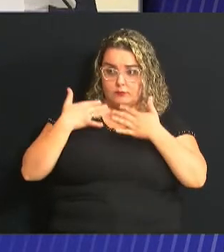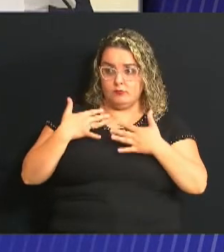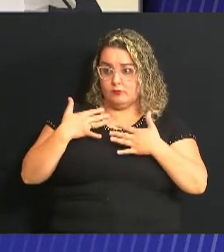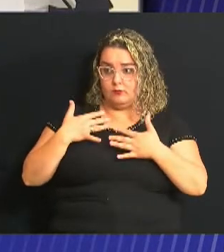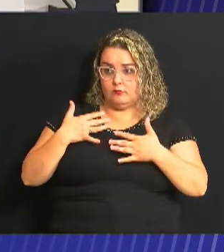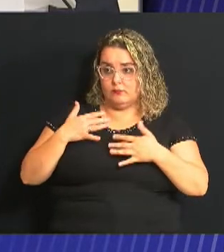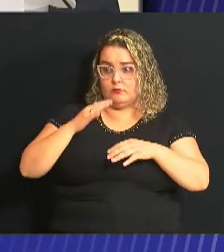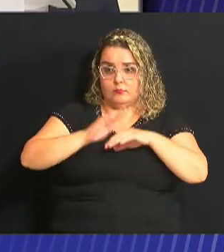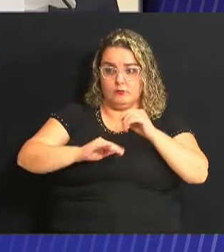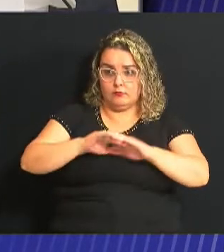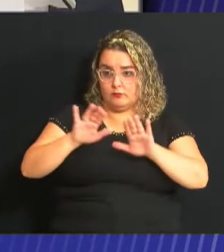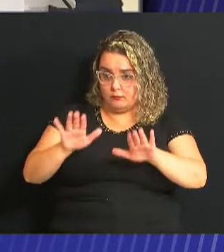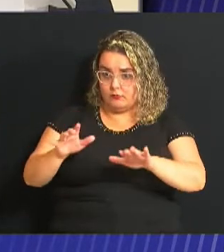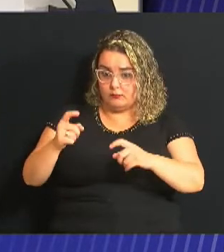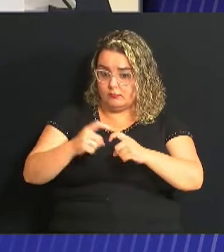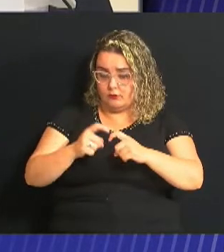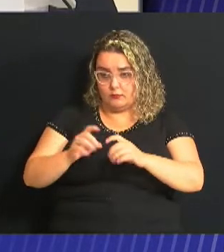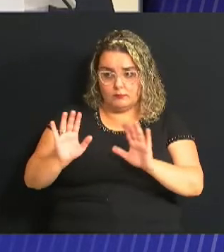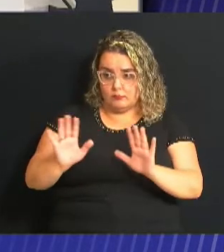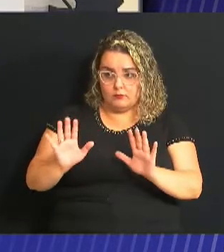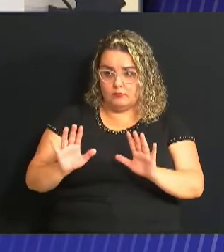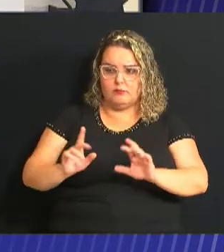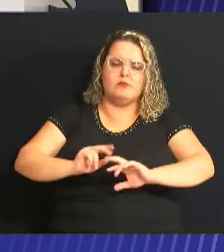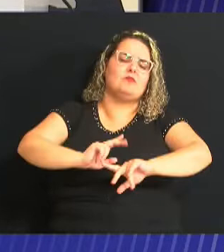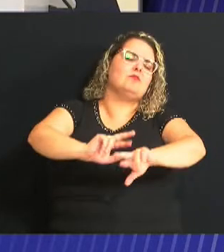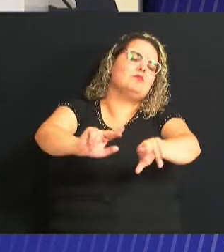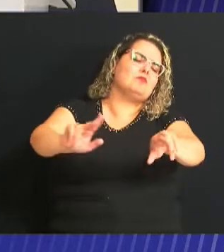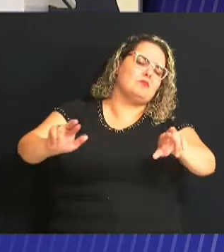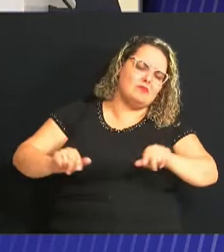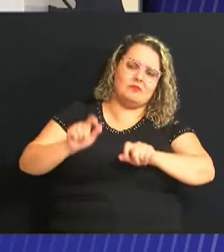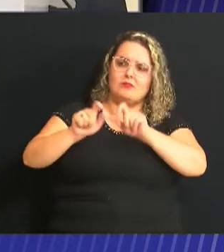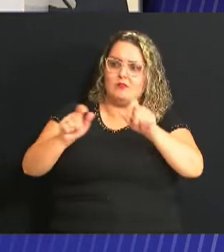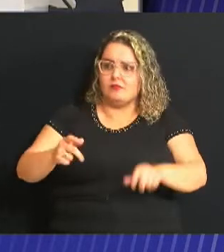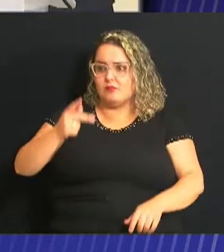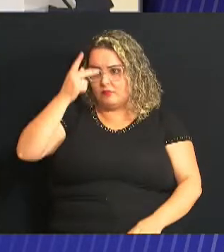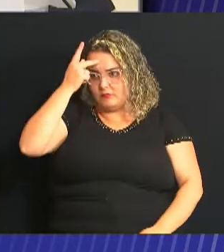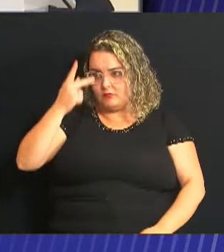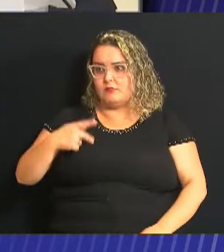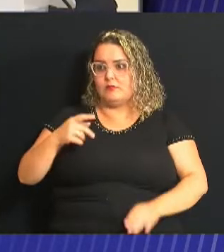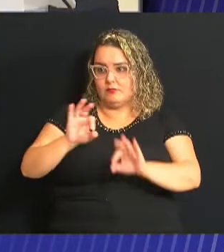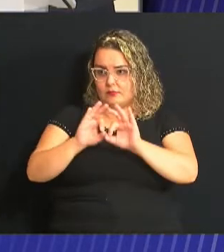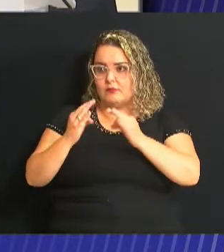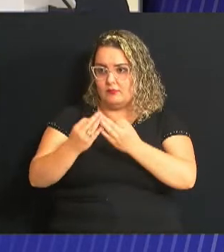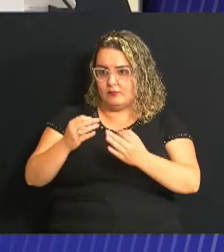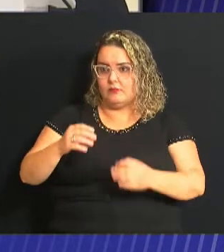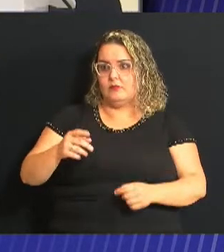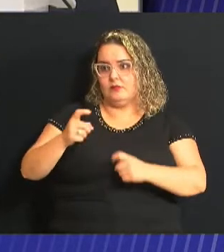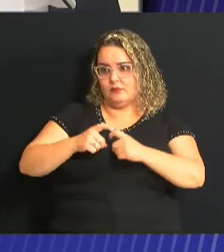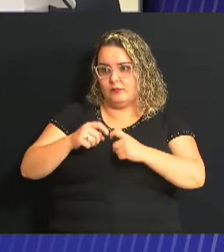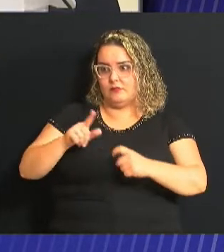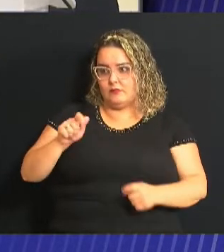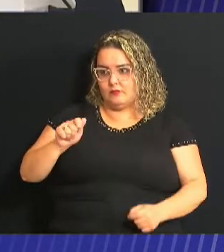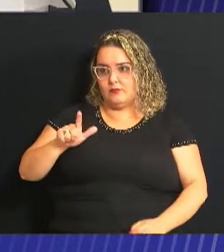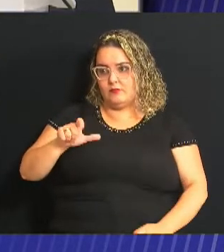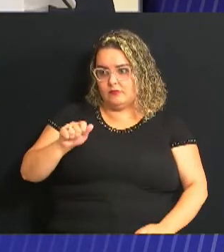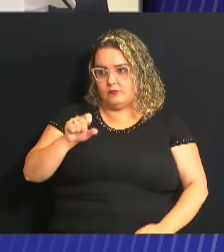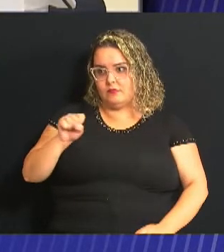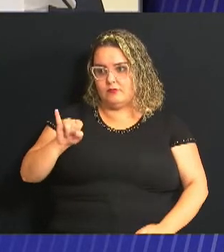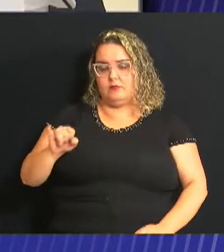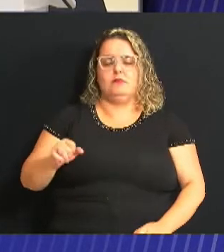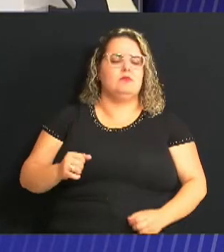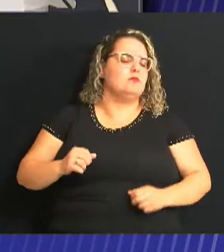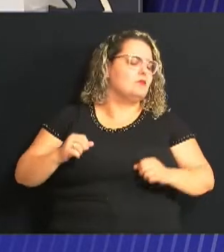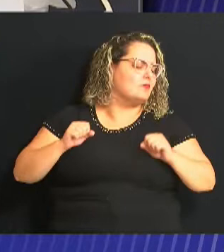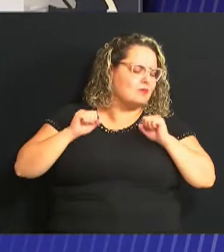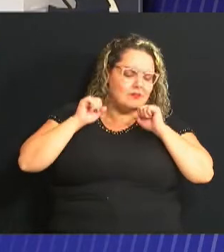das mãos desse médico, muita gente aqui em Campinas, a própria família do Dr. Galassi, e outras pessoas foram